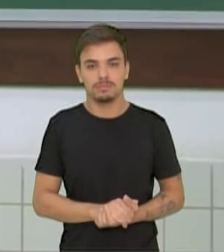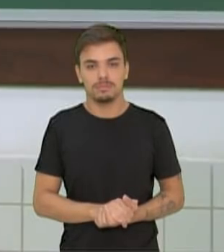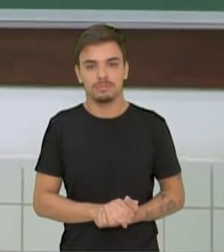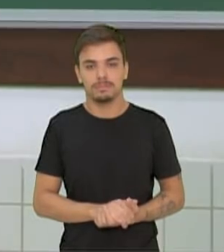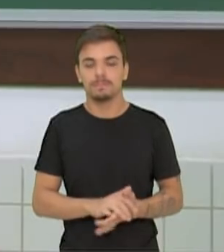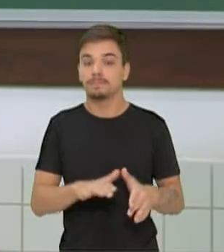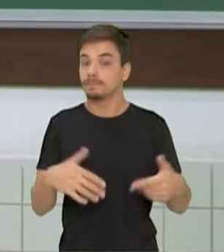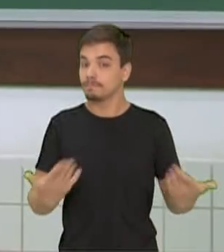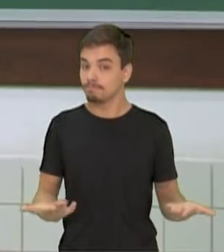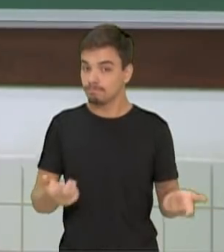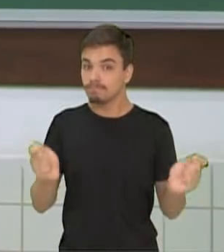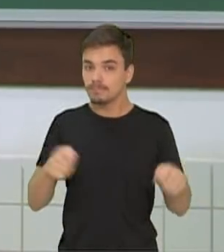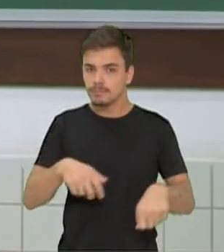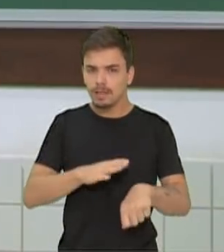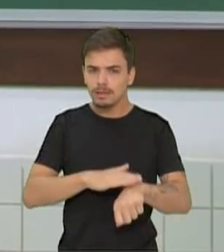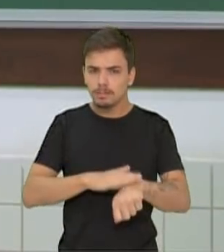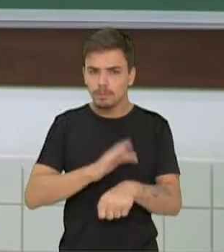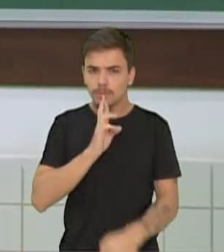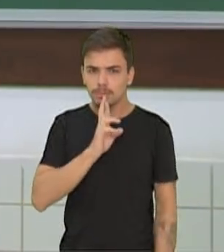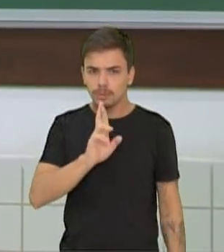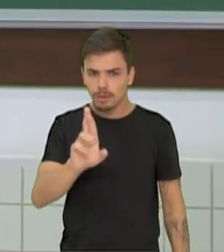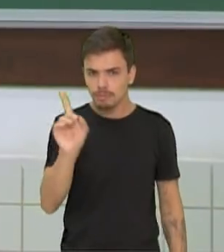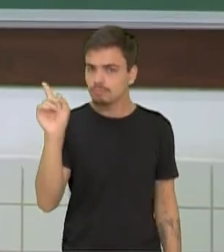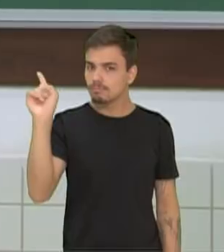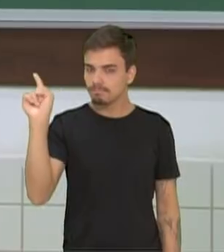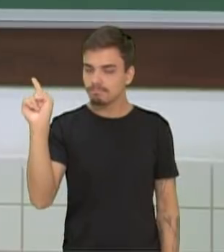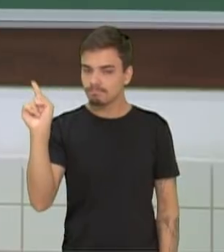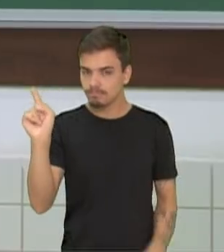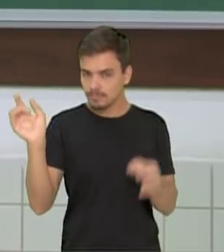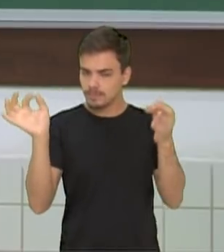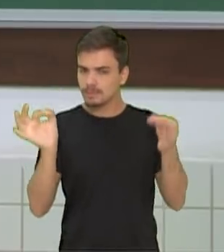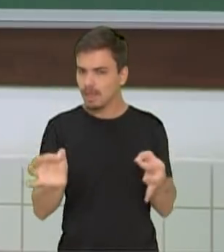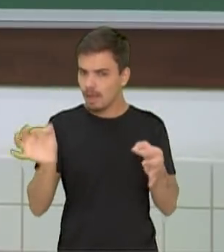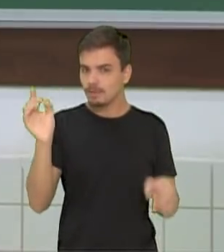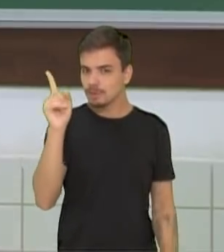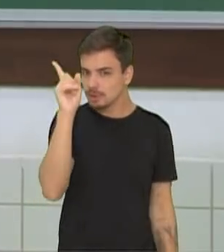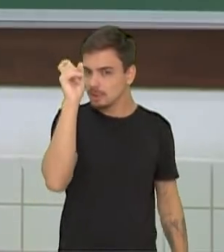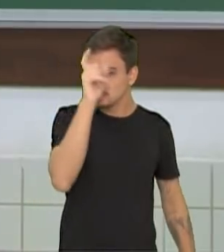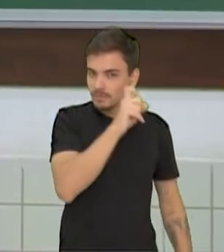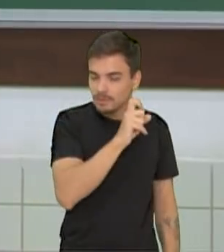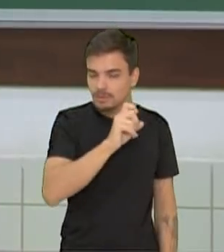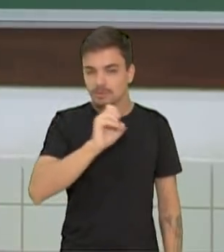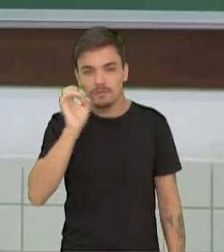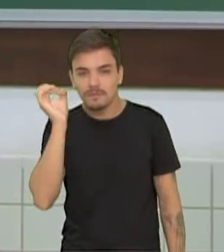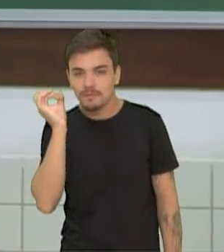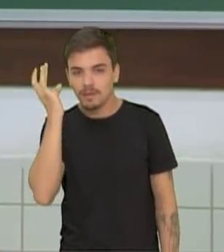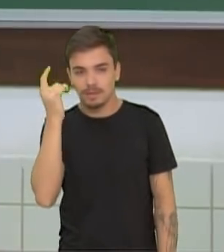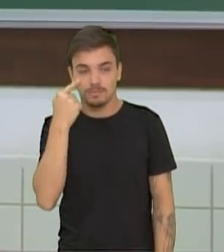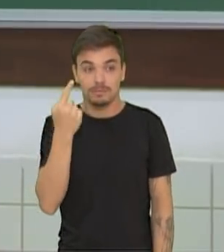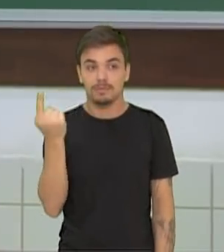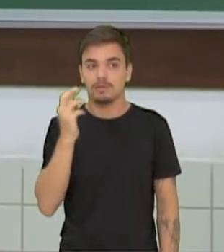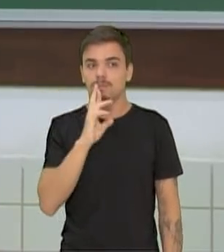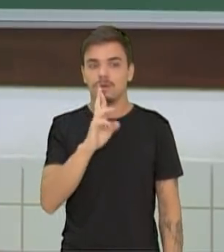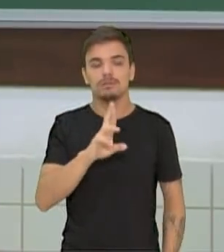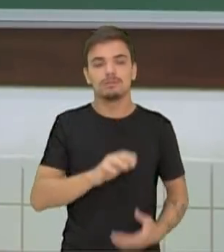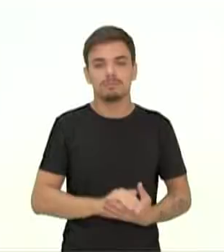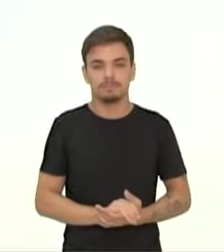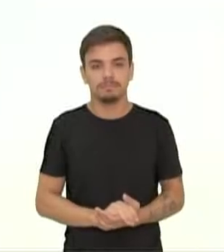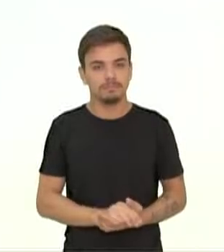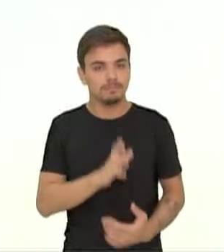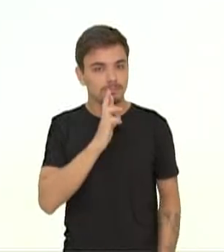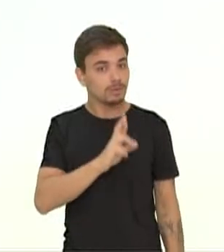E aí, deu tempo de responder o nosso quiz? Será que estava muito difícil? Vamos ver a resposta lá. Então,